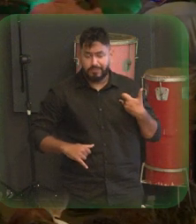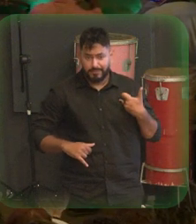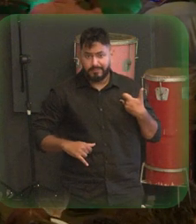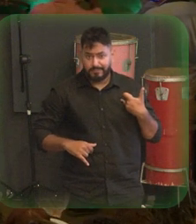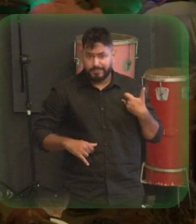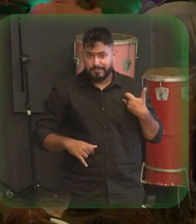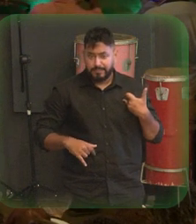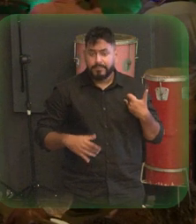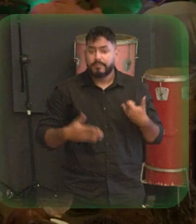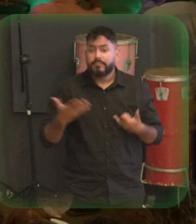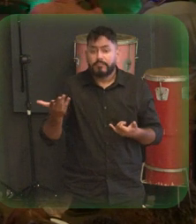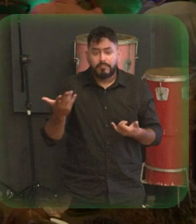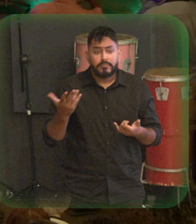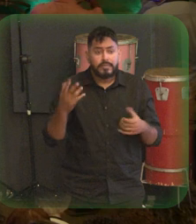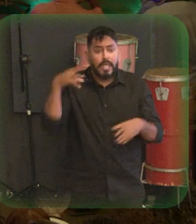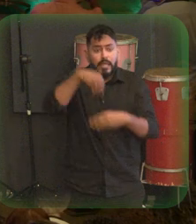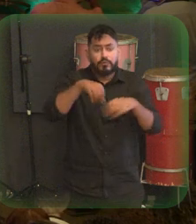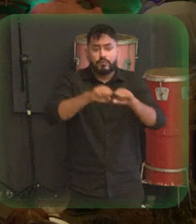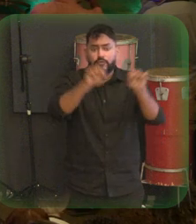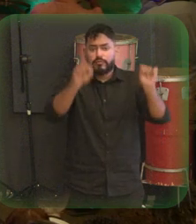né, no sistema prisional.